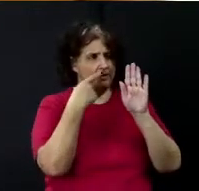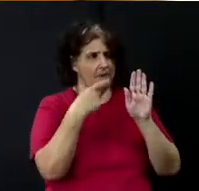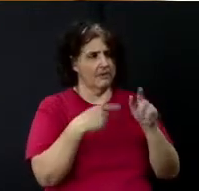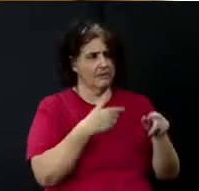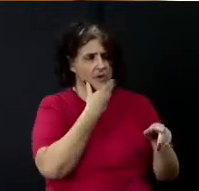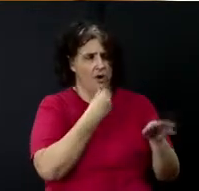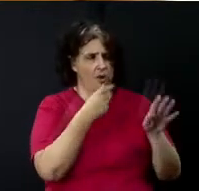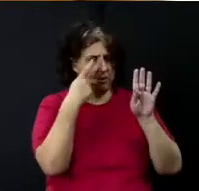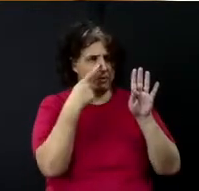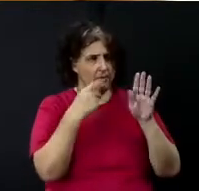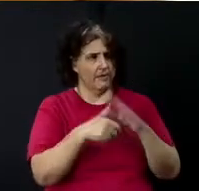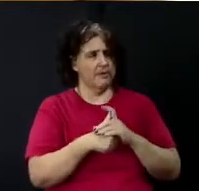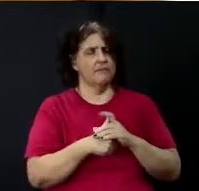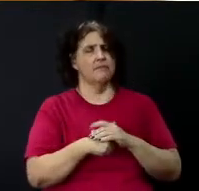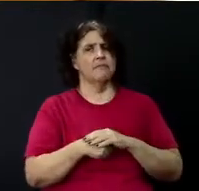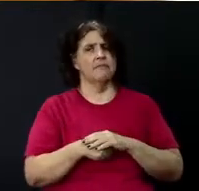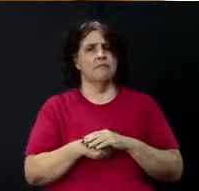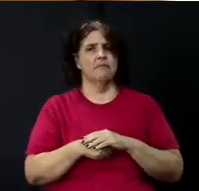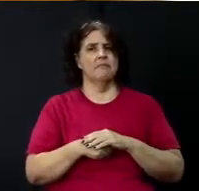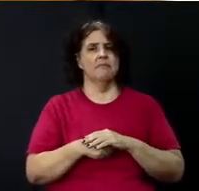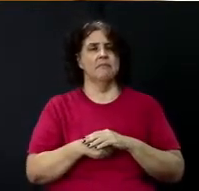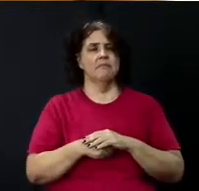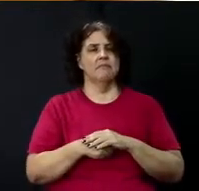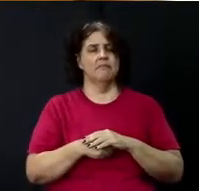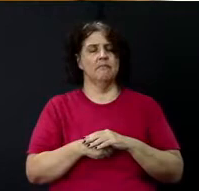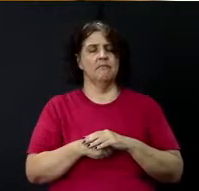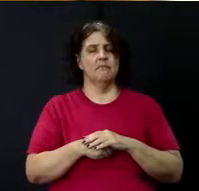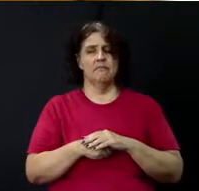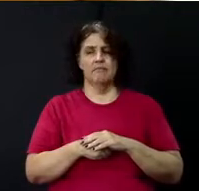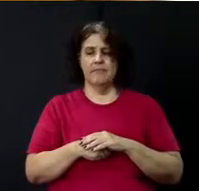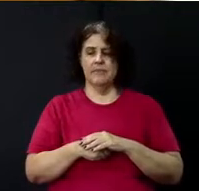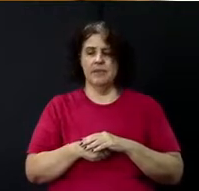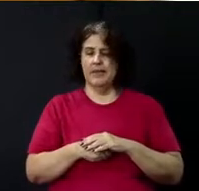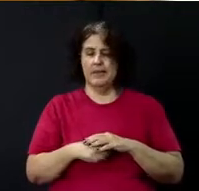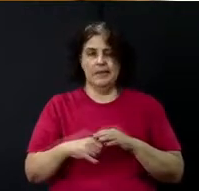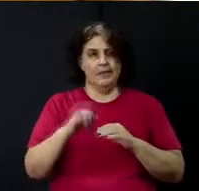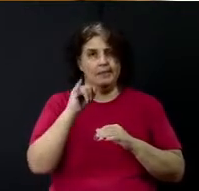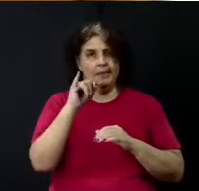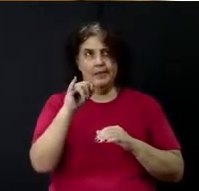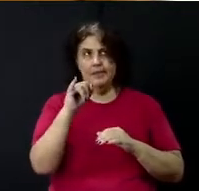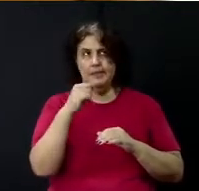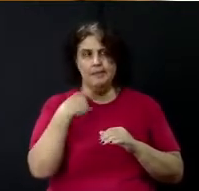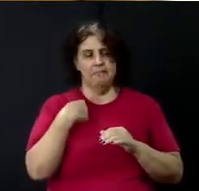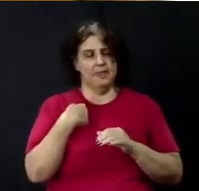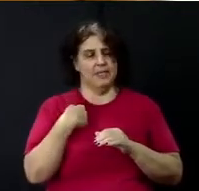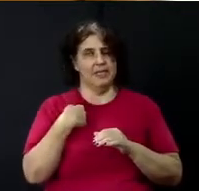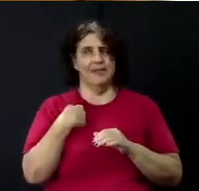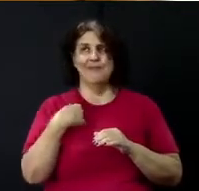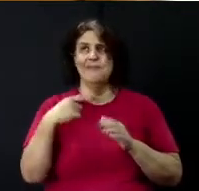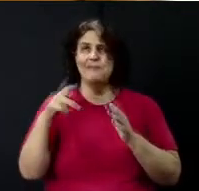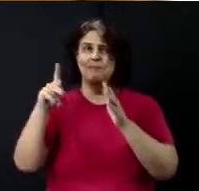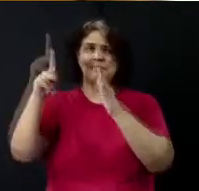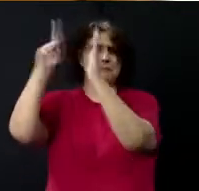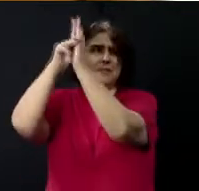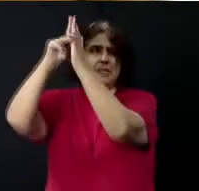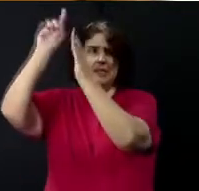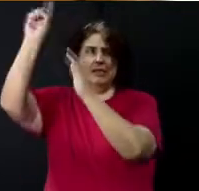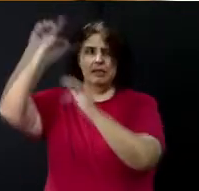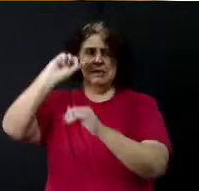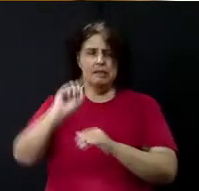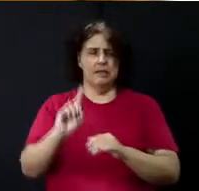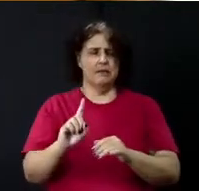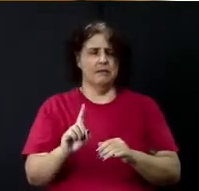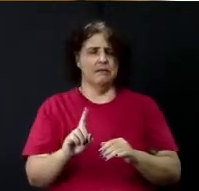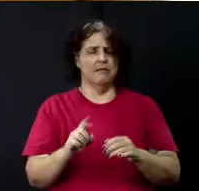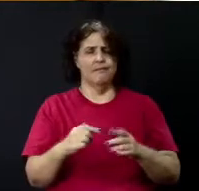ele não for de Deus, então é que não tem como explicar o que me aconteceu. Não poderia ter me